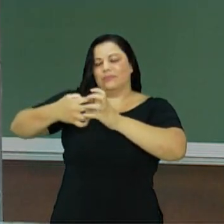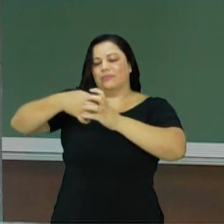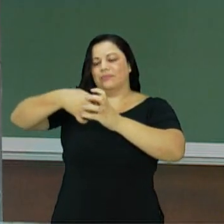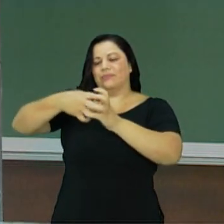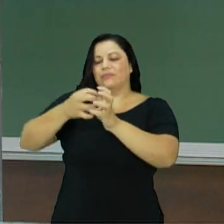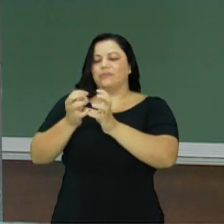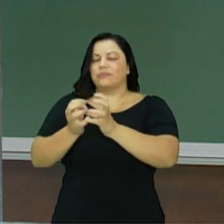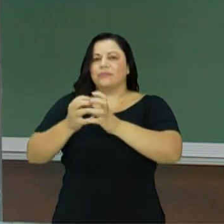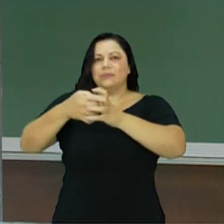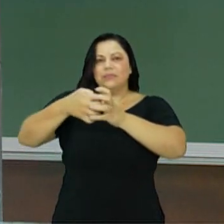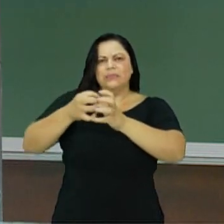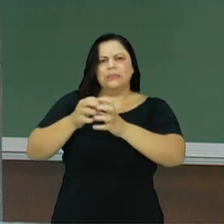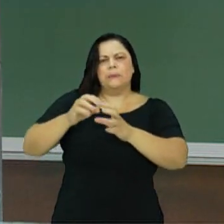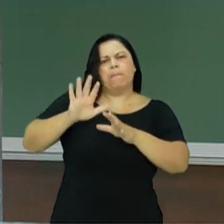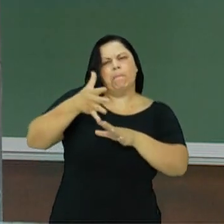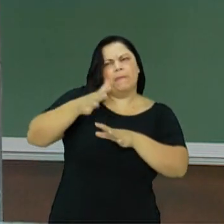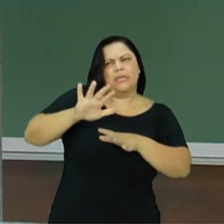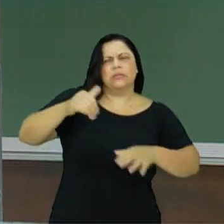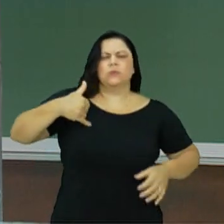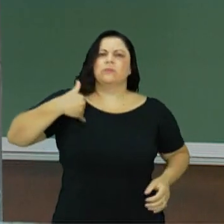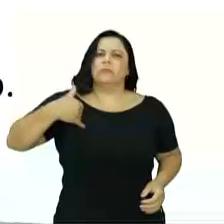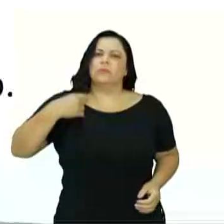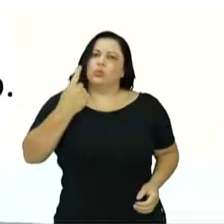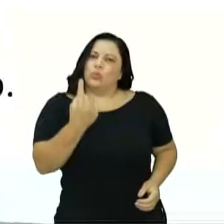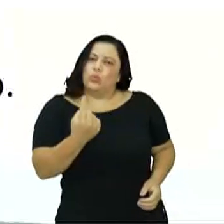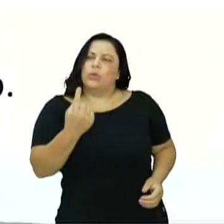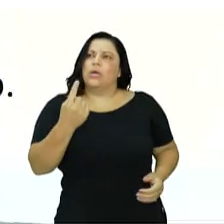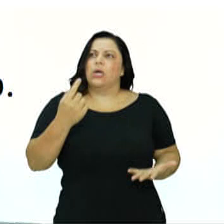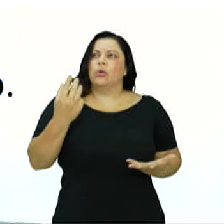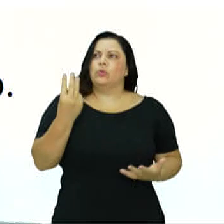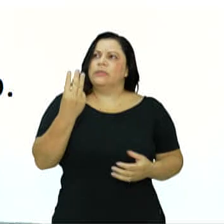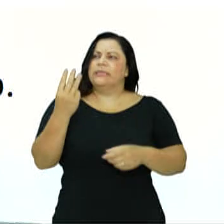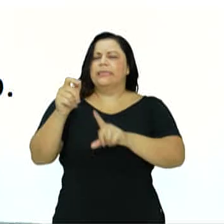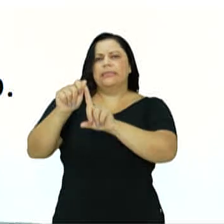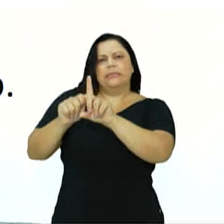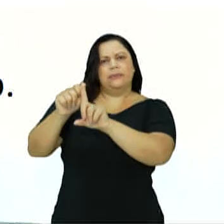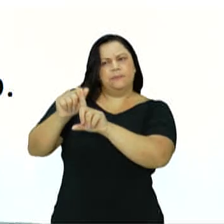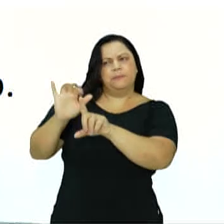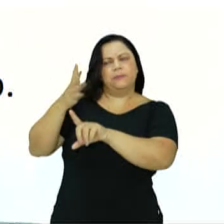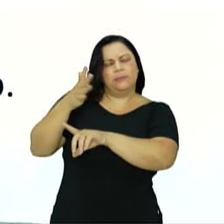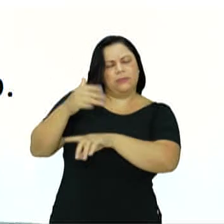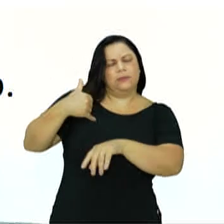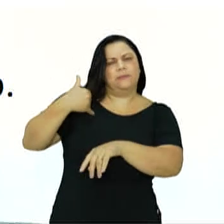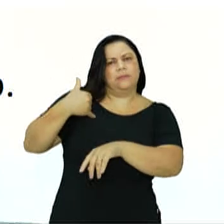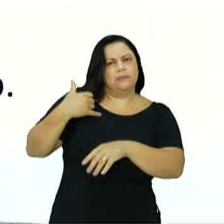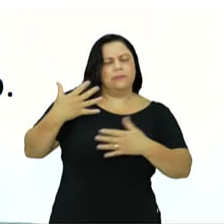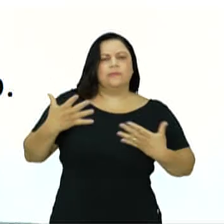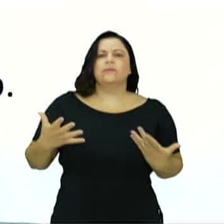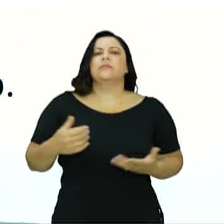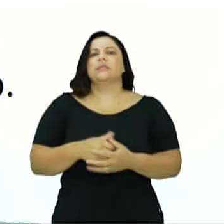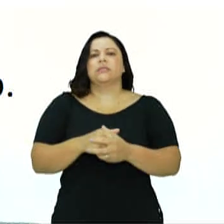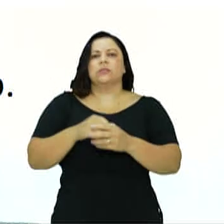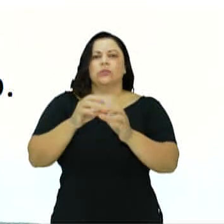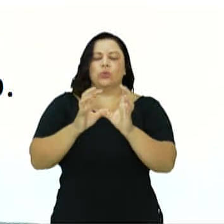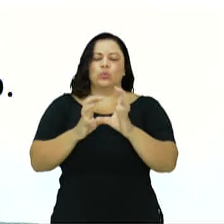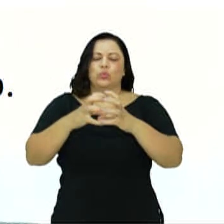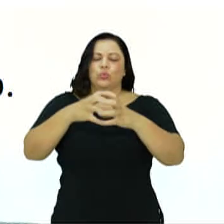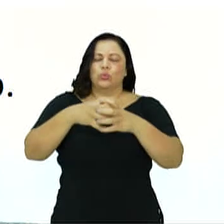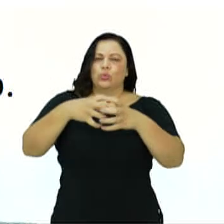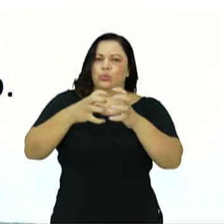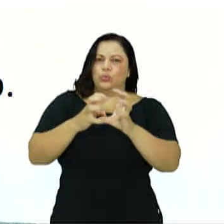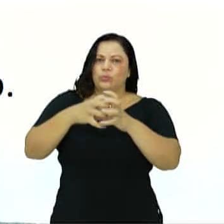por volta de 1 ano e 3 meses, as fontanelas fecham-se por partículas de cálcio que vão se depositando sobre a